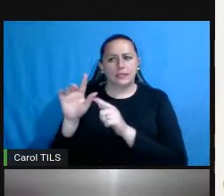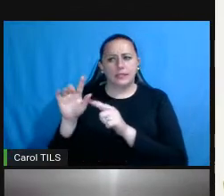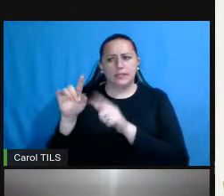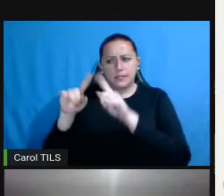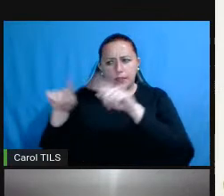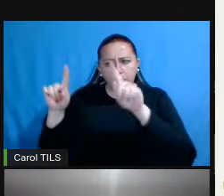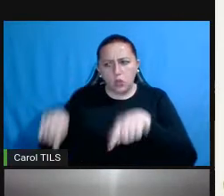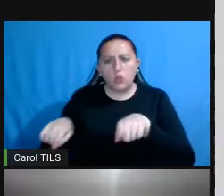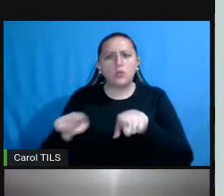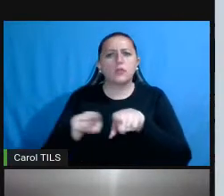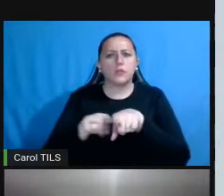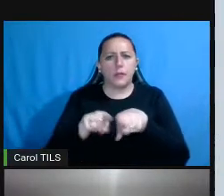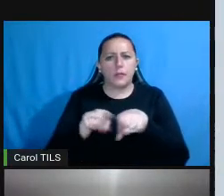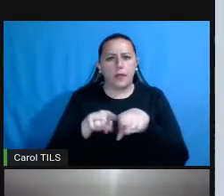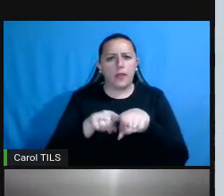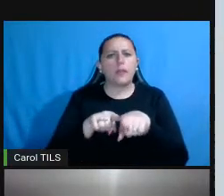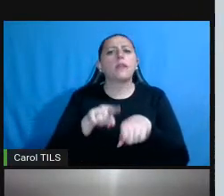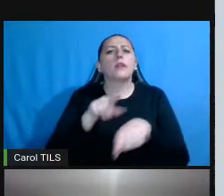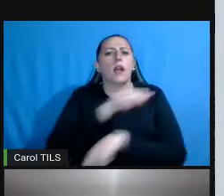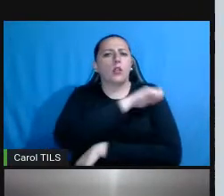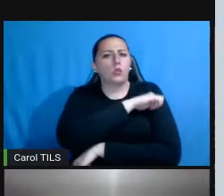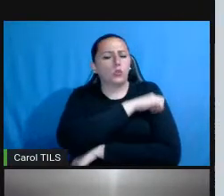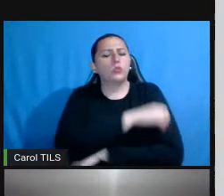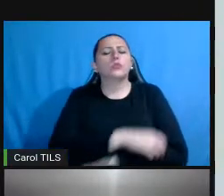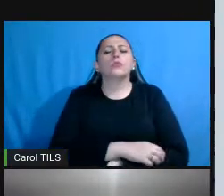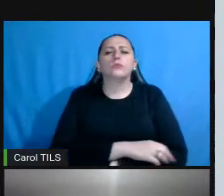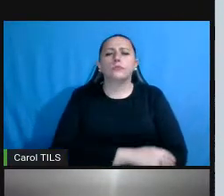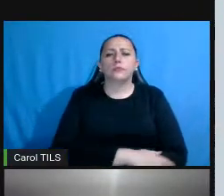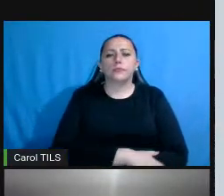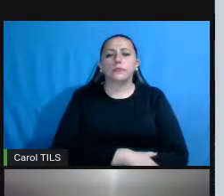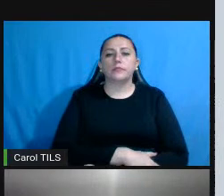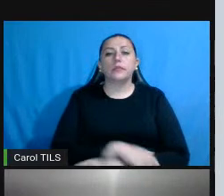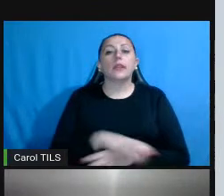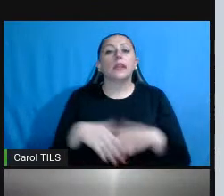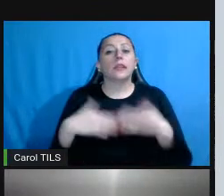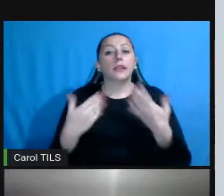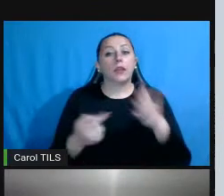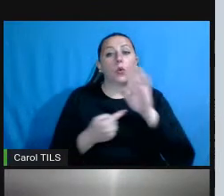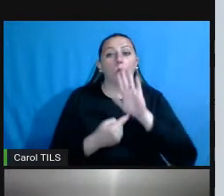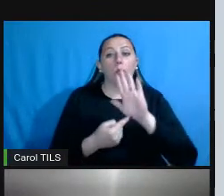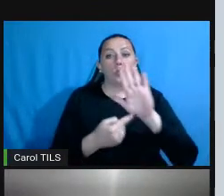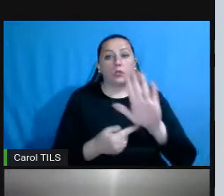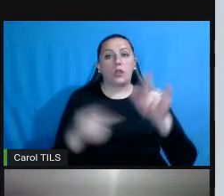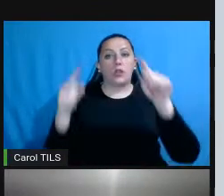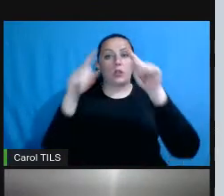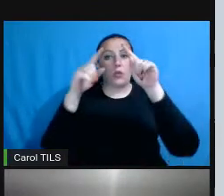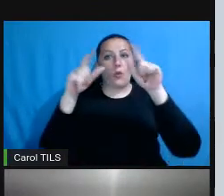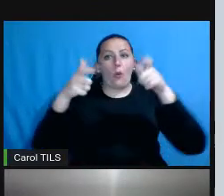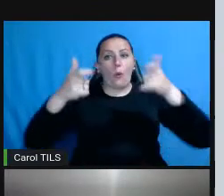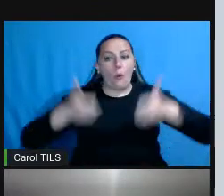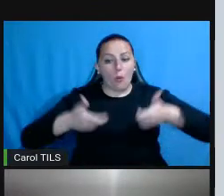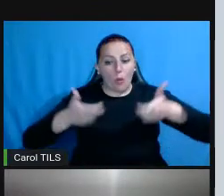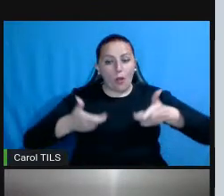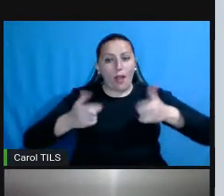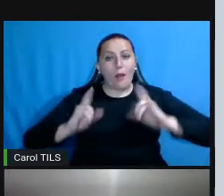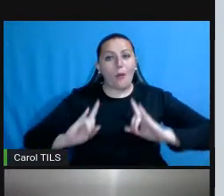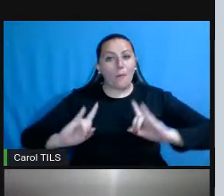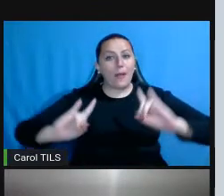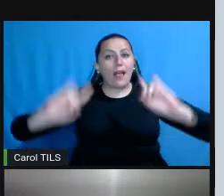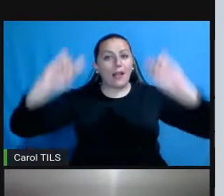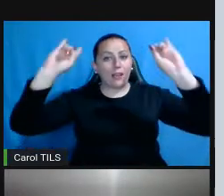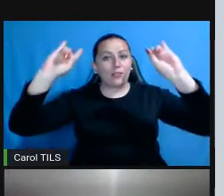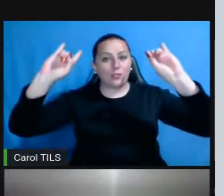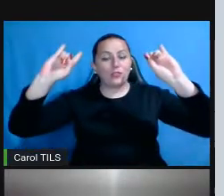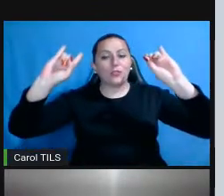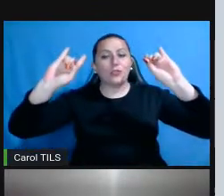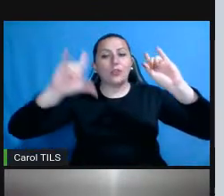isso. Tá? Então, aqui mostrando então, a fachada do nosso prédio, então, passando o pórtico, onde